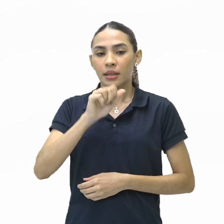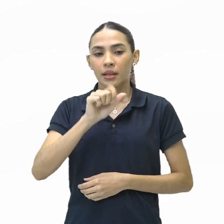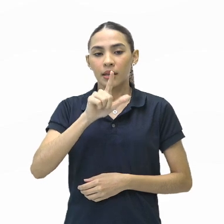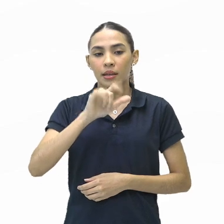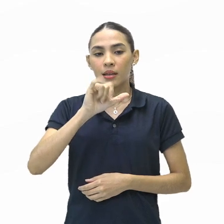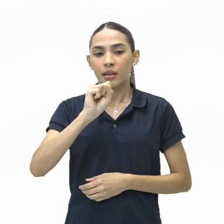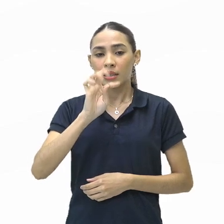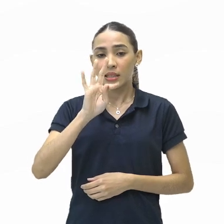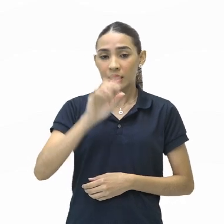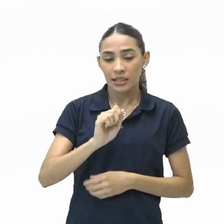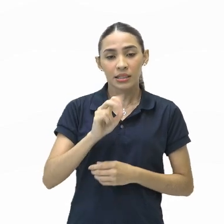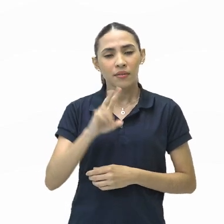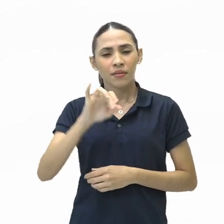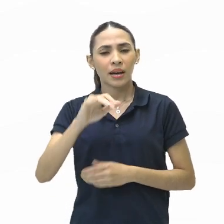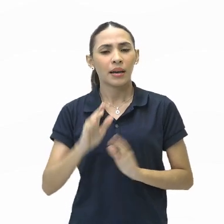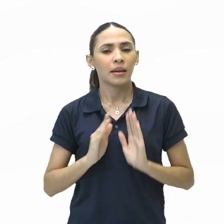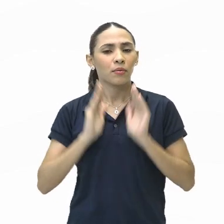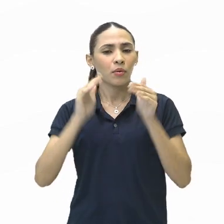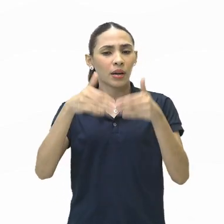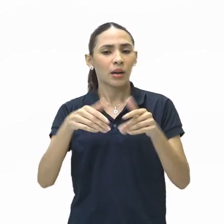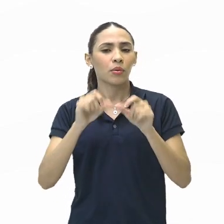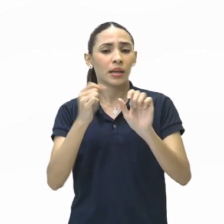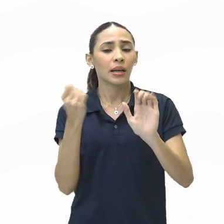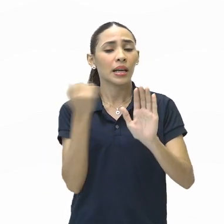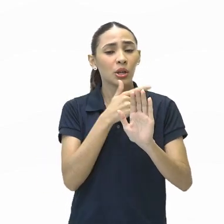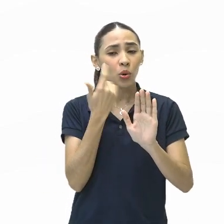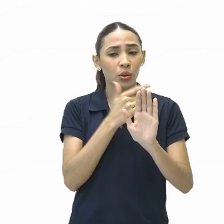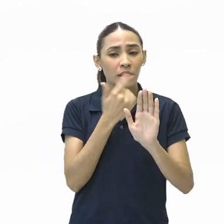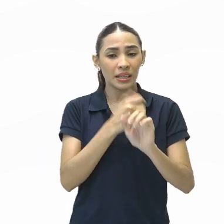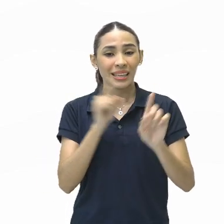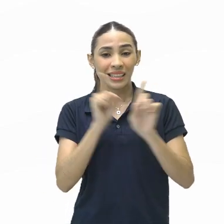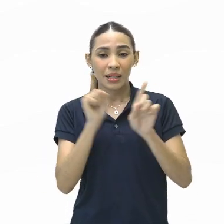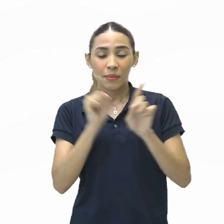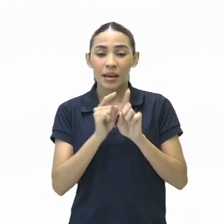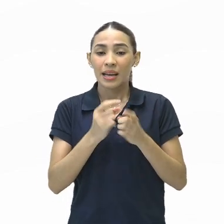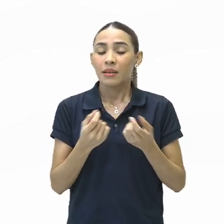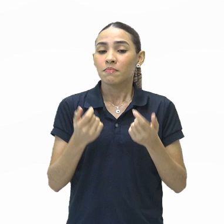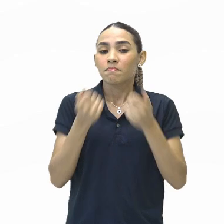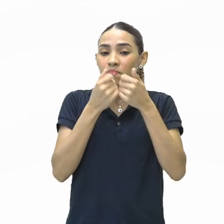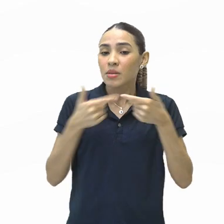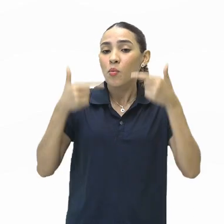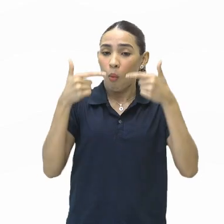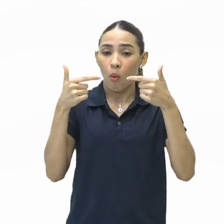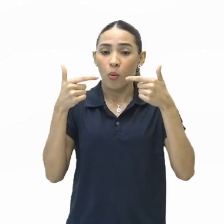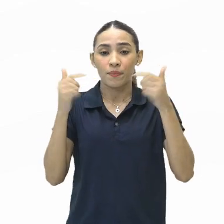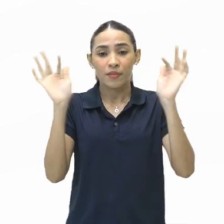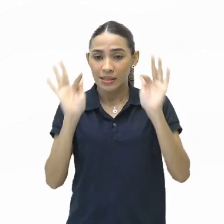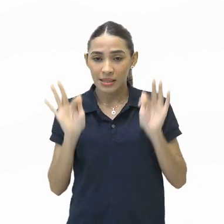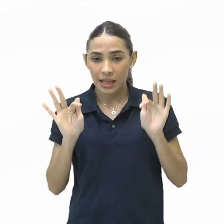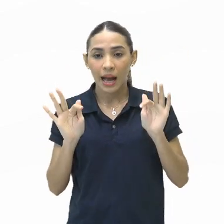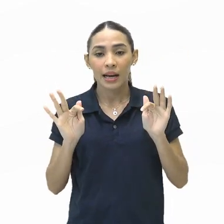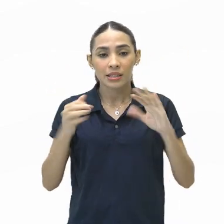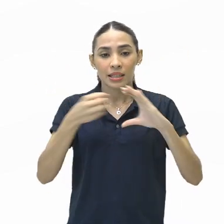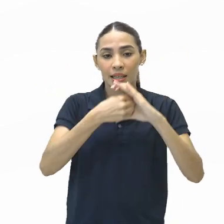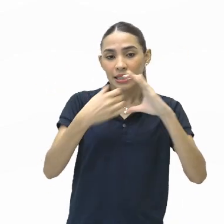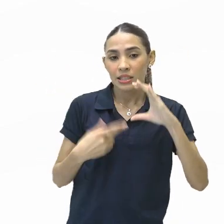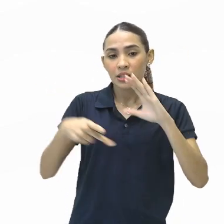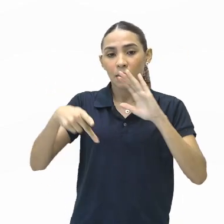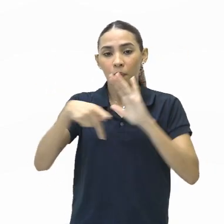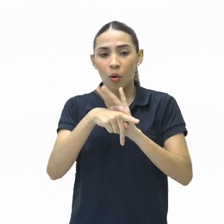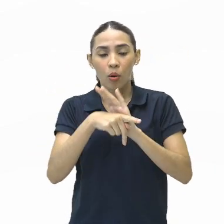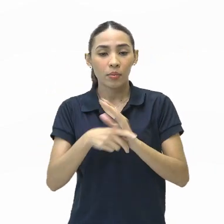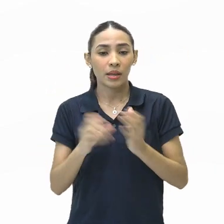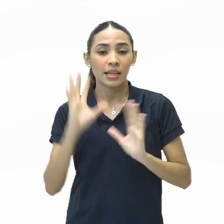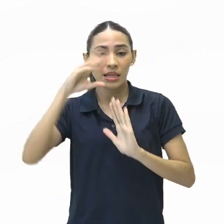memorialista, tá? Que vai trazer o quê? Ironia e humor, que são os aspectos a serem